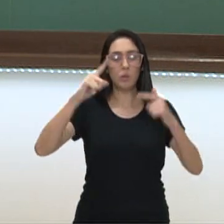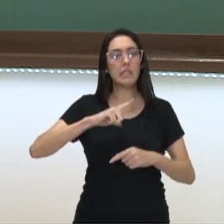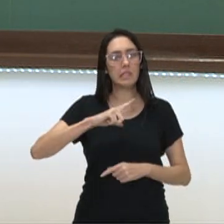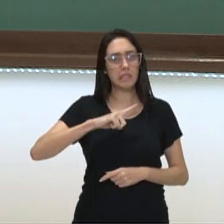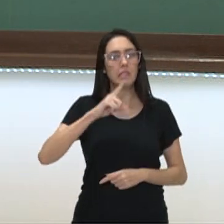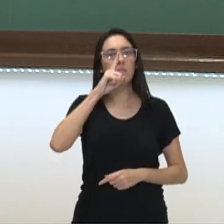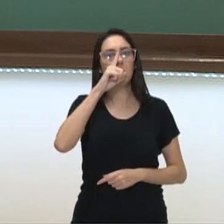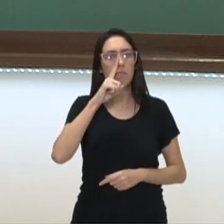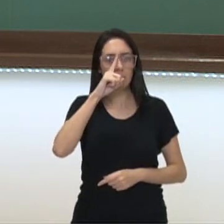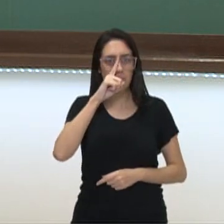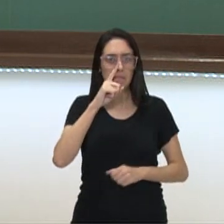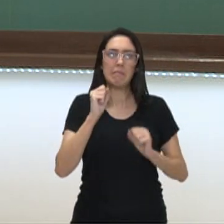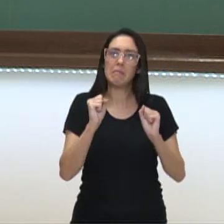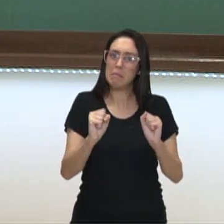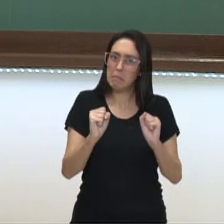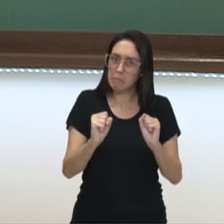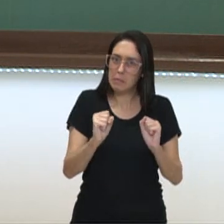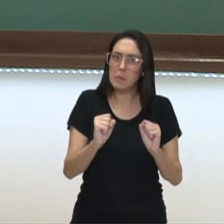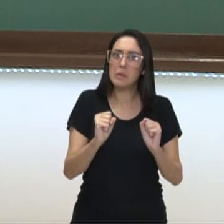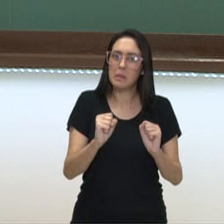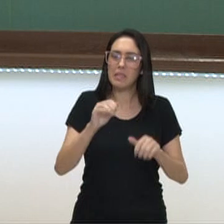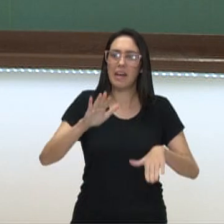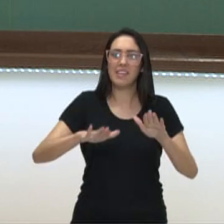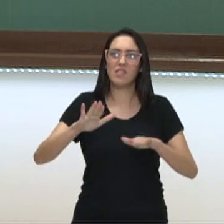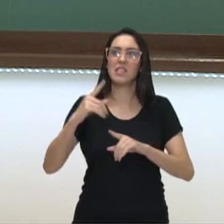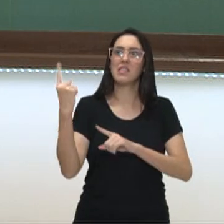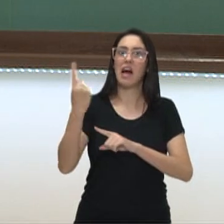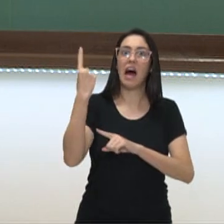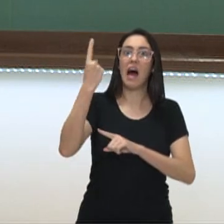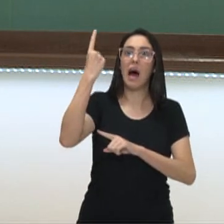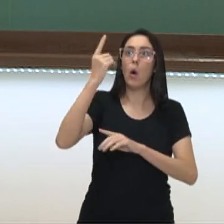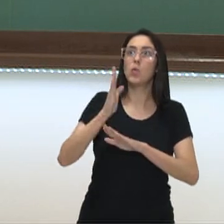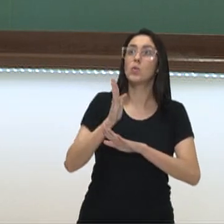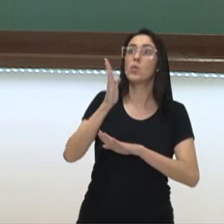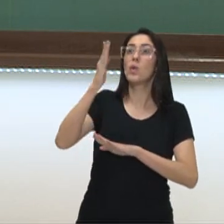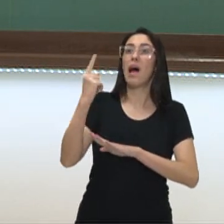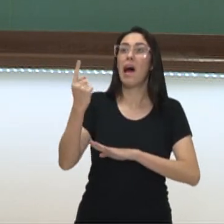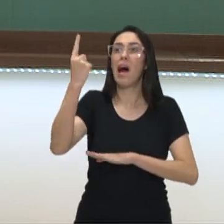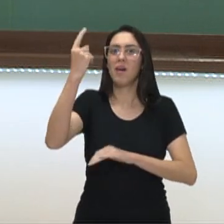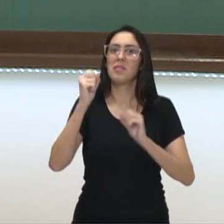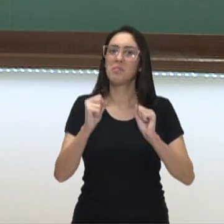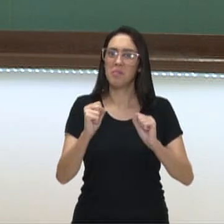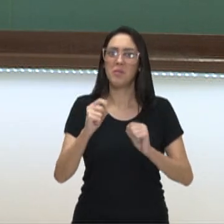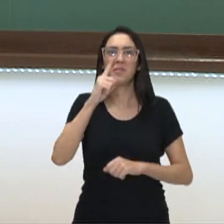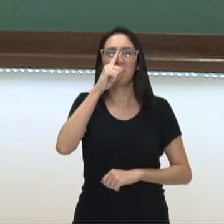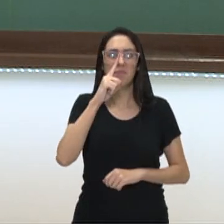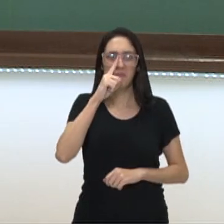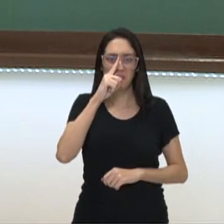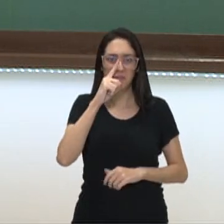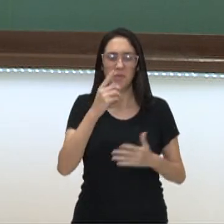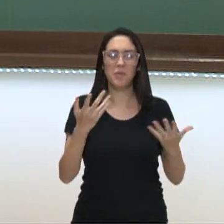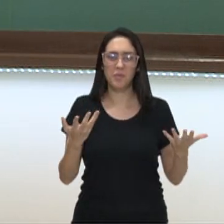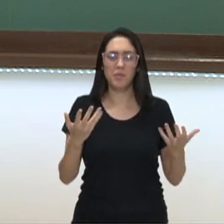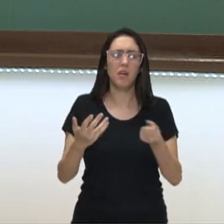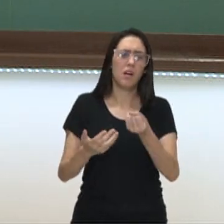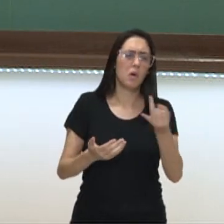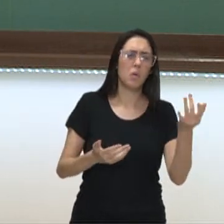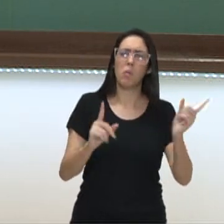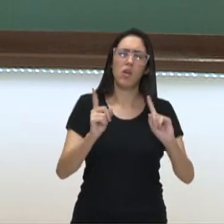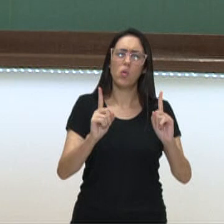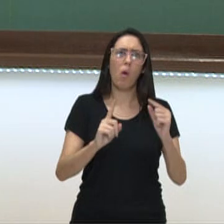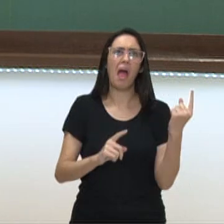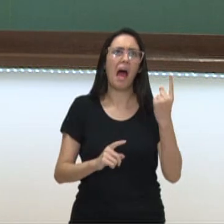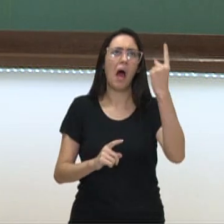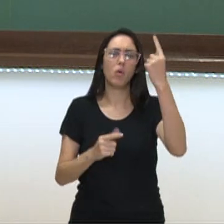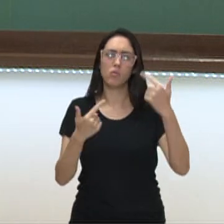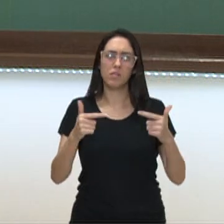Em algumas esse risco é bem alto, bem elevado. Em outras não é tão elevado, mas é algo que a gente tem